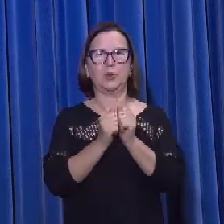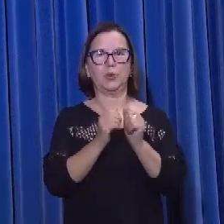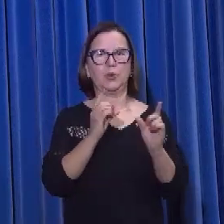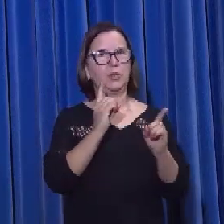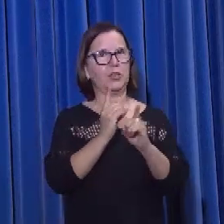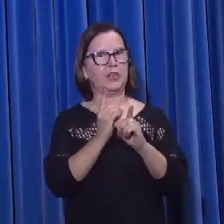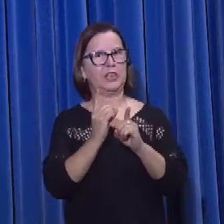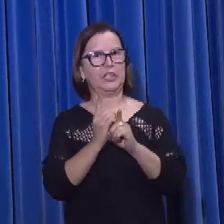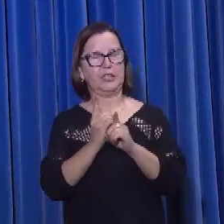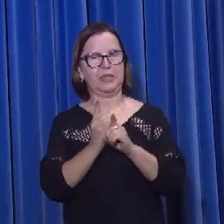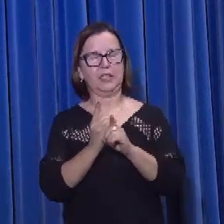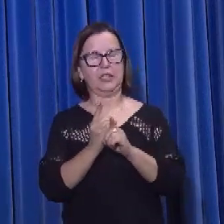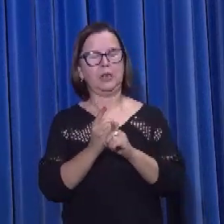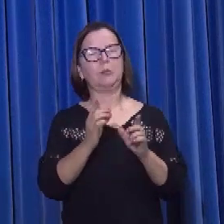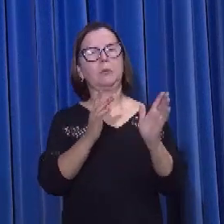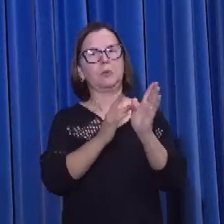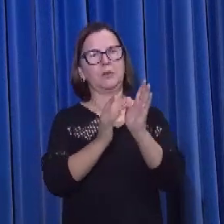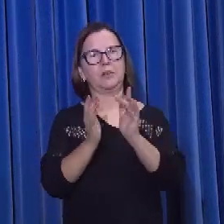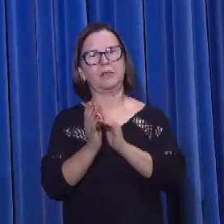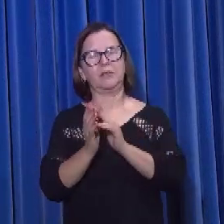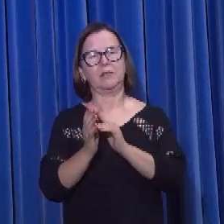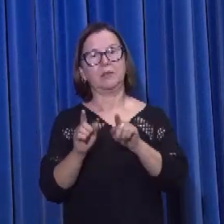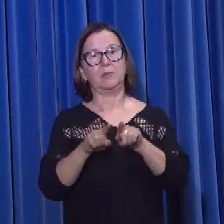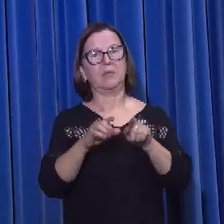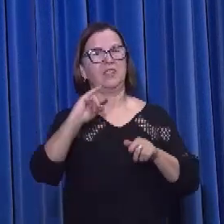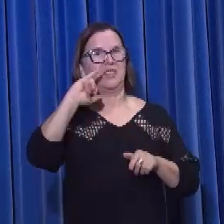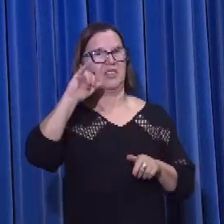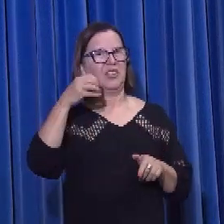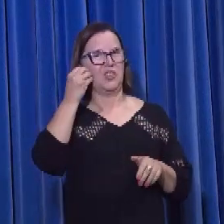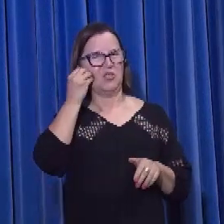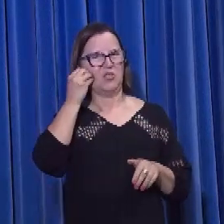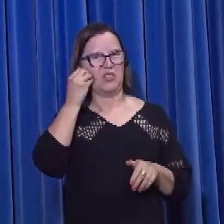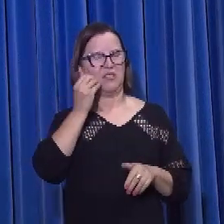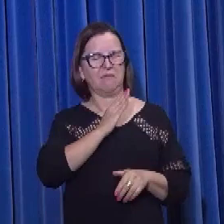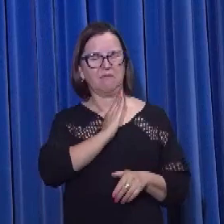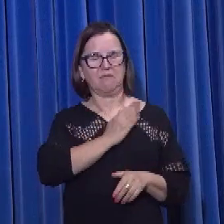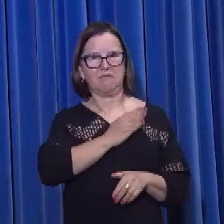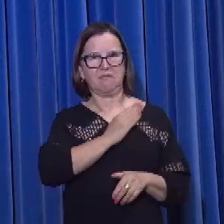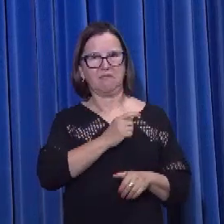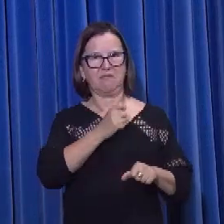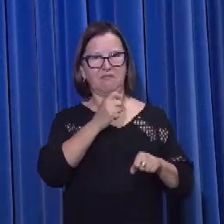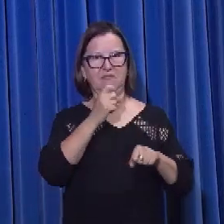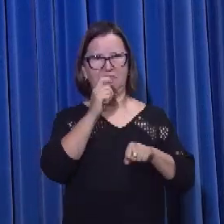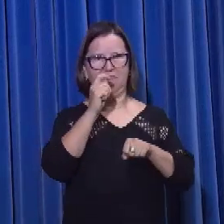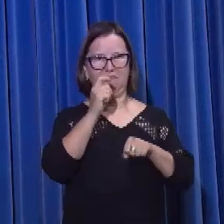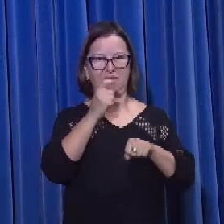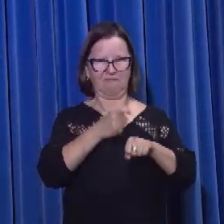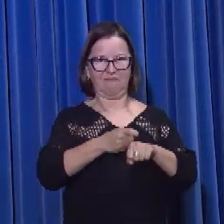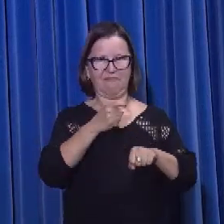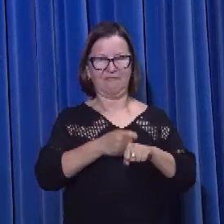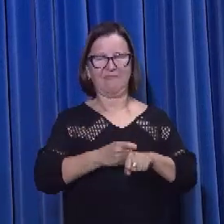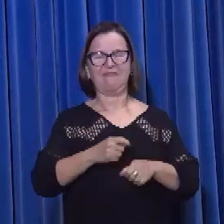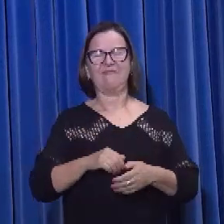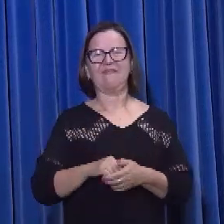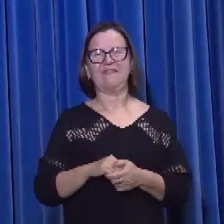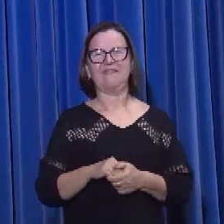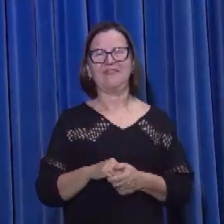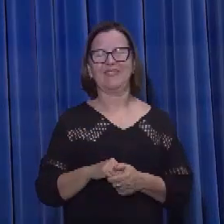João 17,12, numa oração sacerdotal de Jesus, ele vai falar sobre isso. Vamos ler?